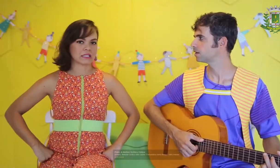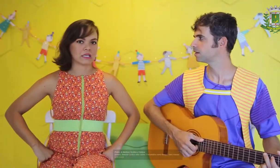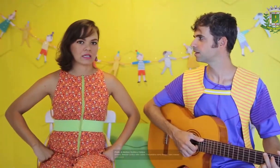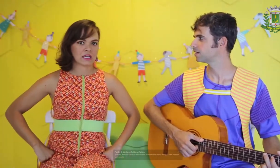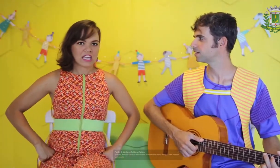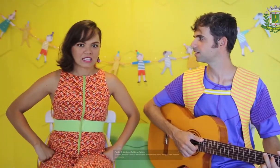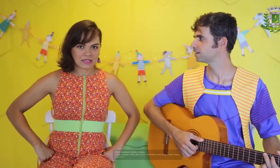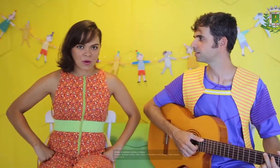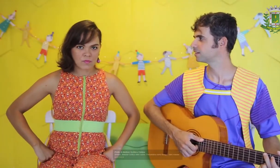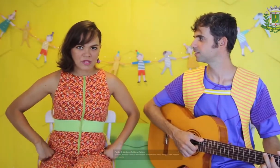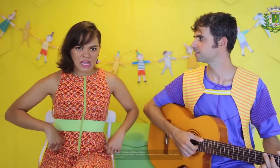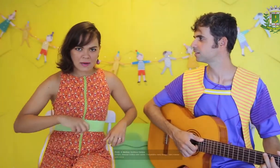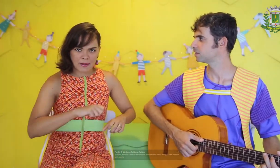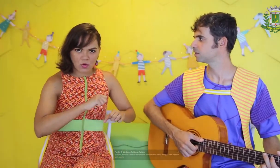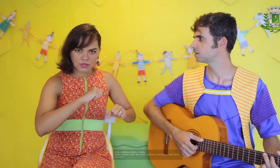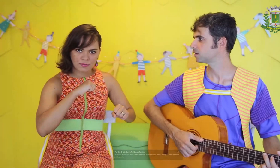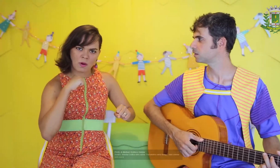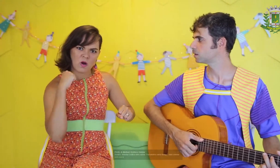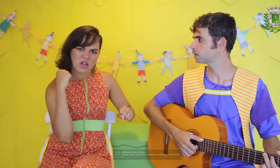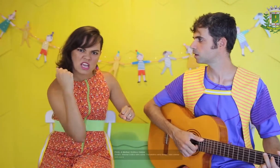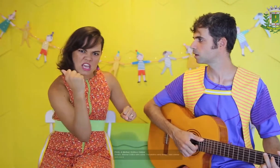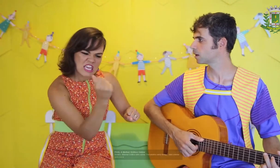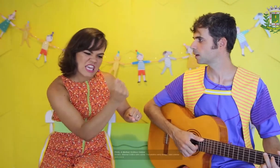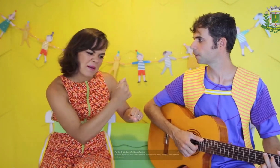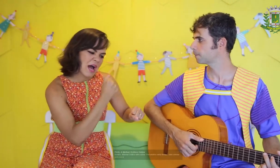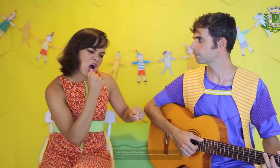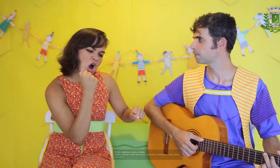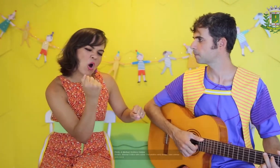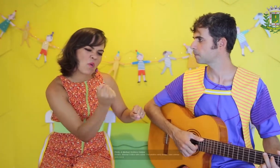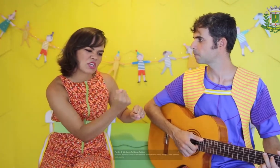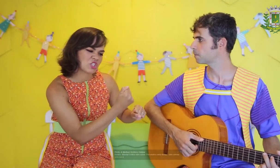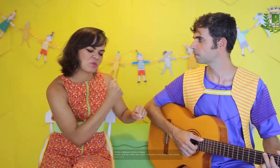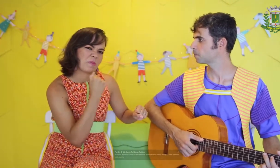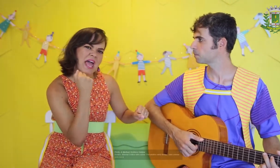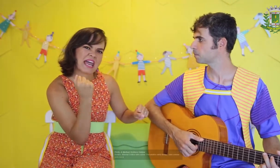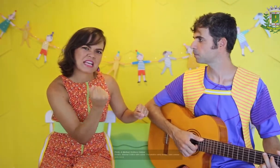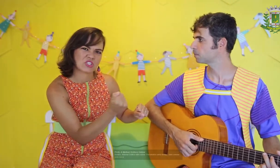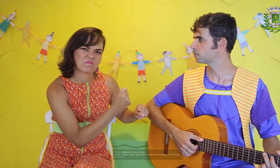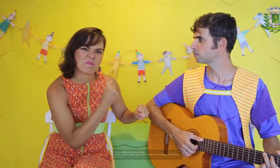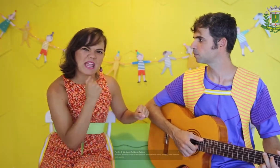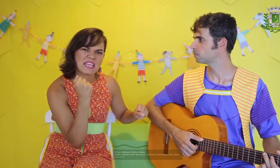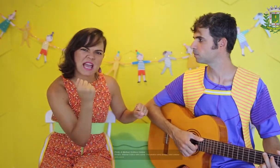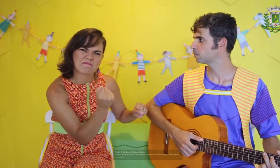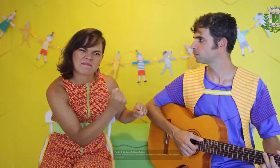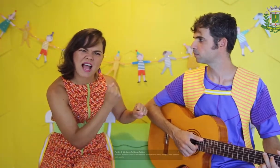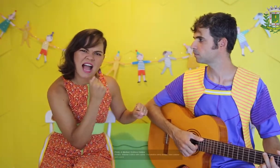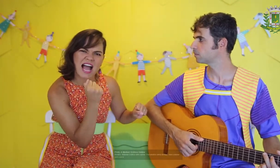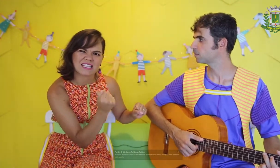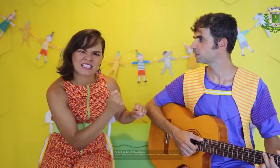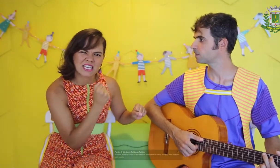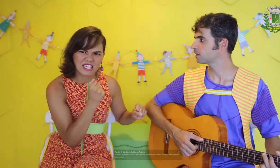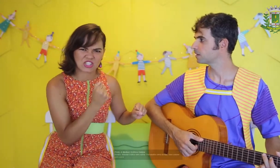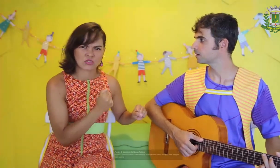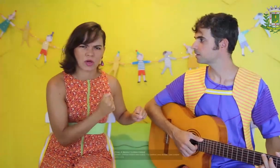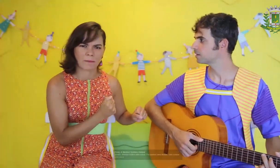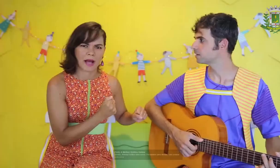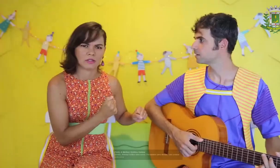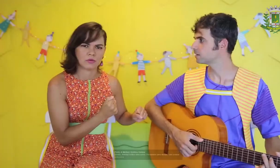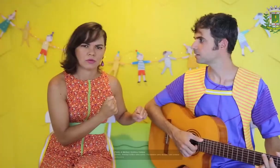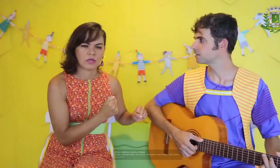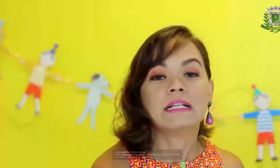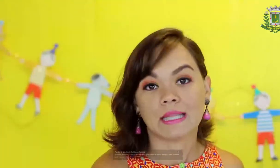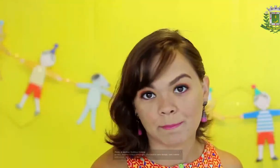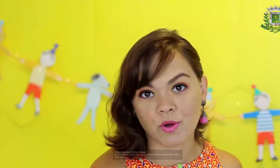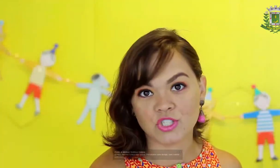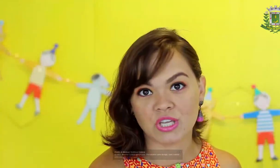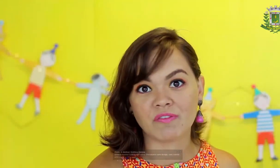começou a brincadeira. Então, ele pegou o cipó e amarrou as pernas bem amarradinhas do